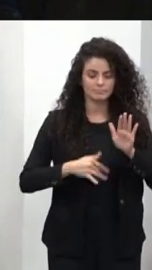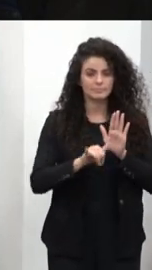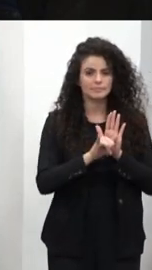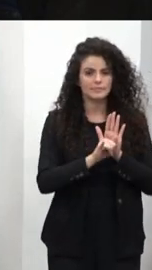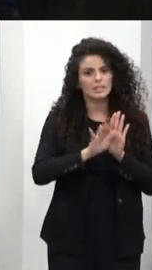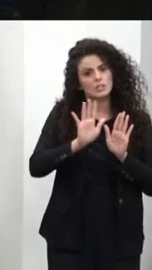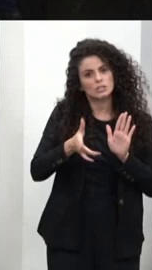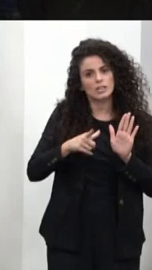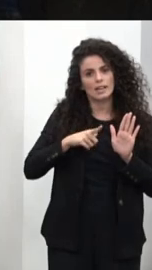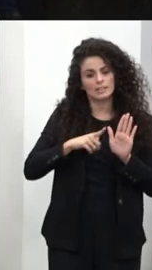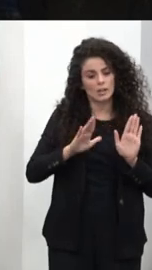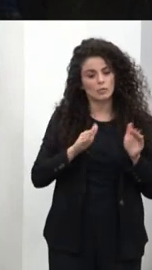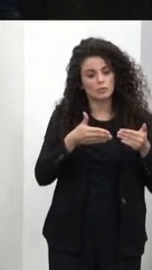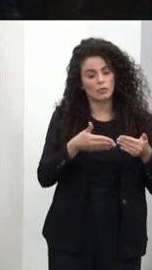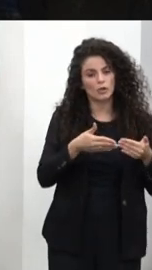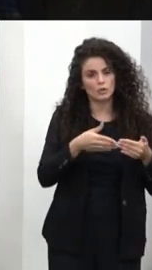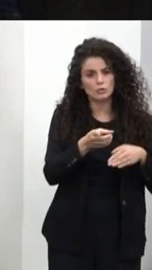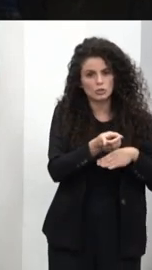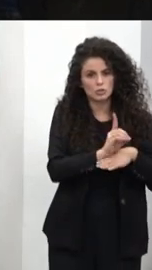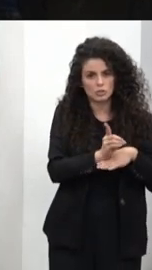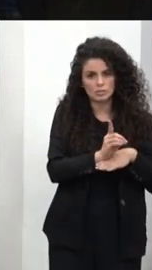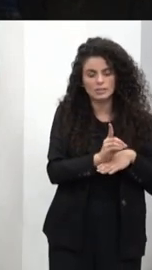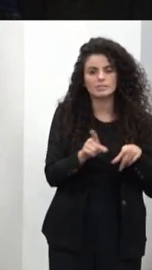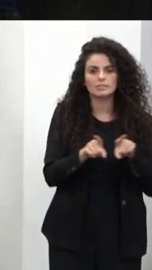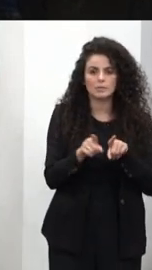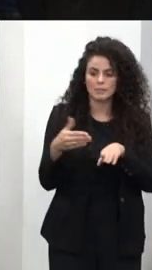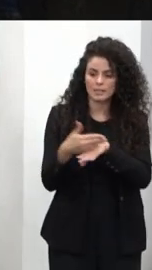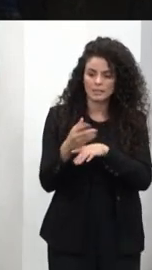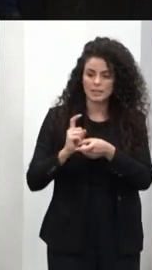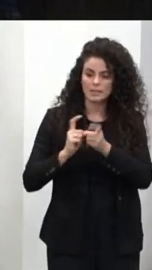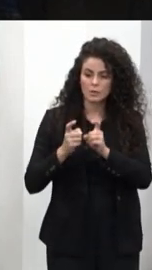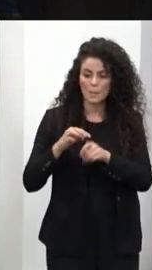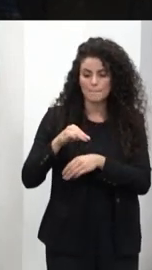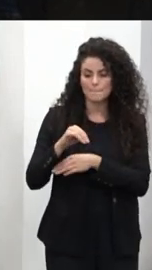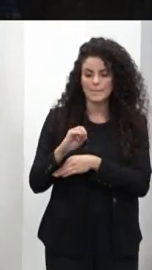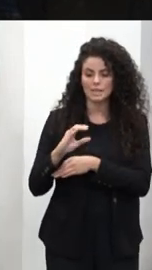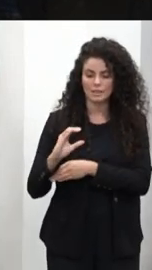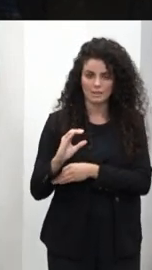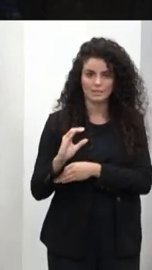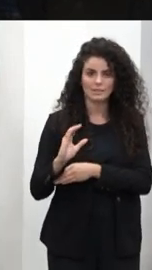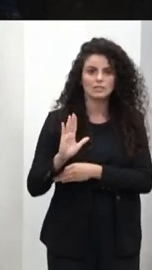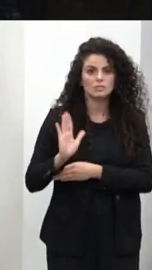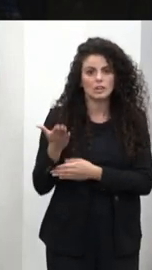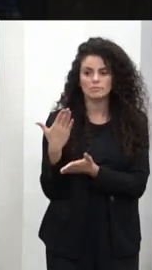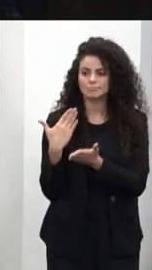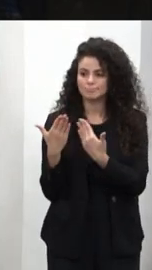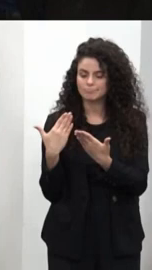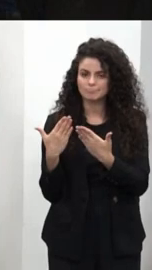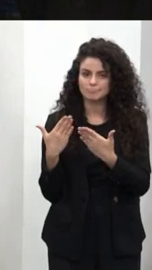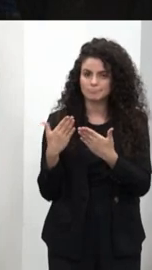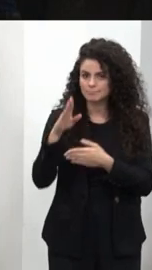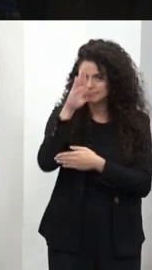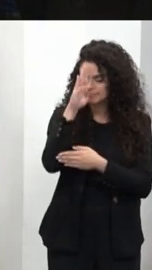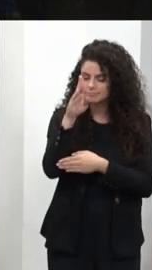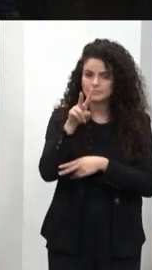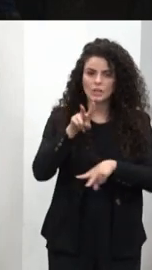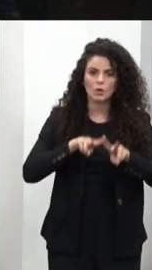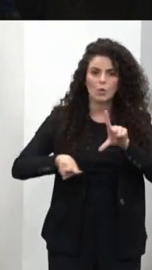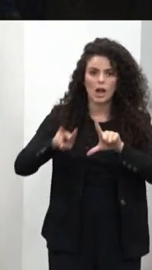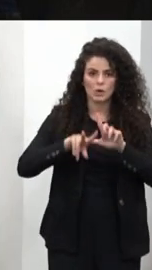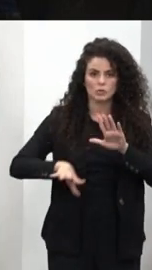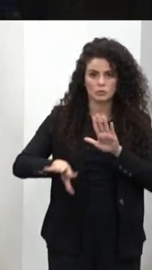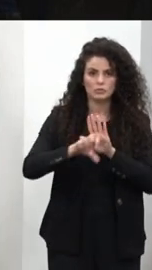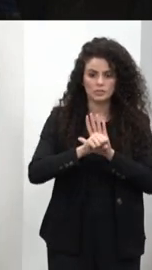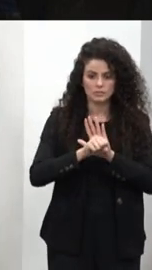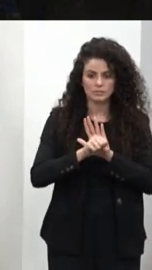Fórum de dirigentes nós já estamos presentes nas reuniões com um link e nós já estamos conversando com o setor principalmente o audiovisual mas como disse